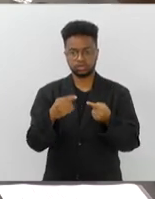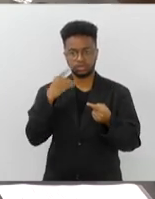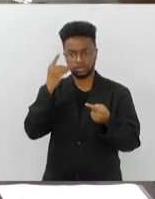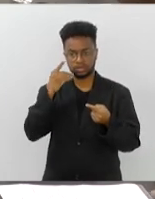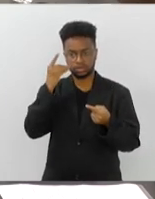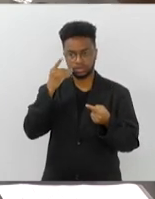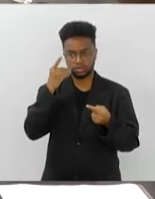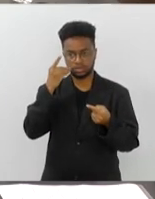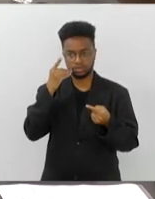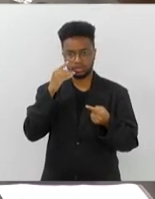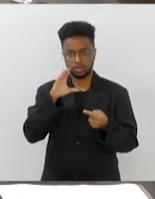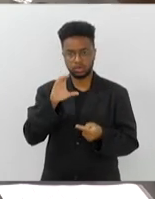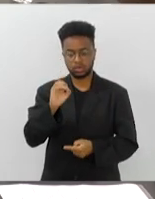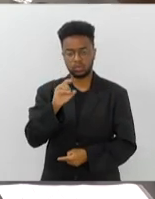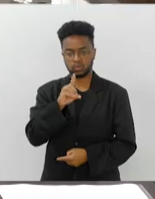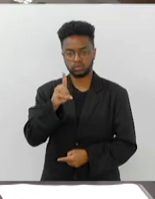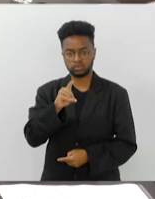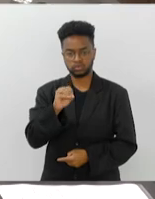Deputado Cozolino.